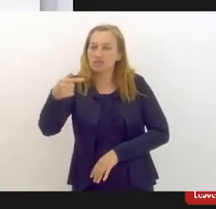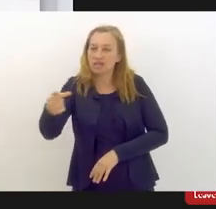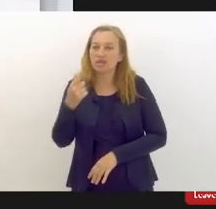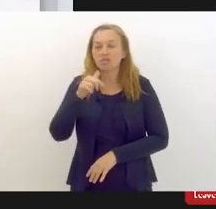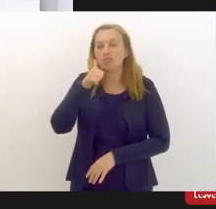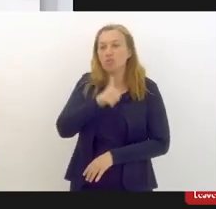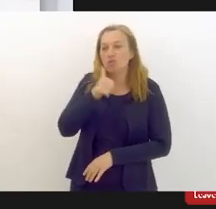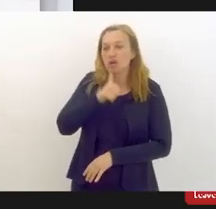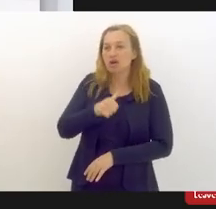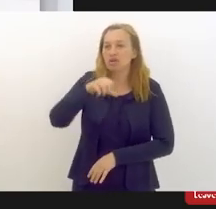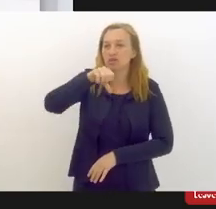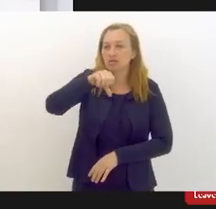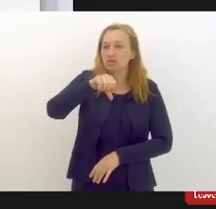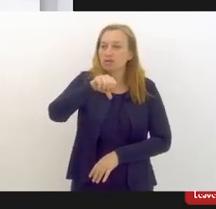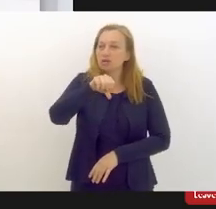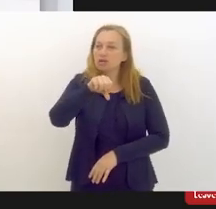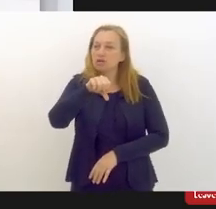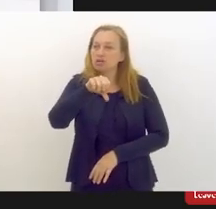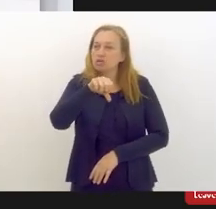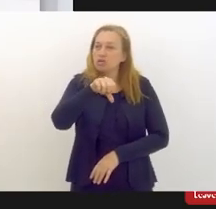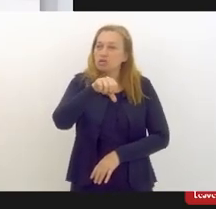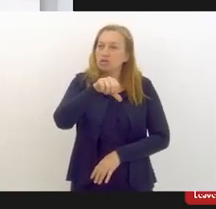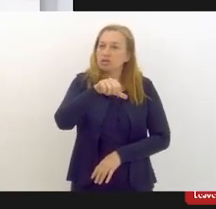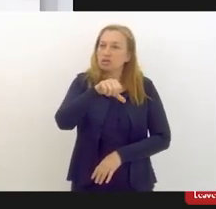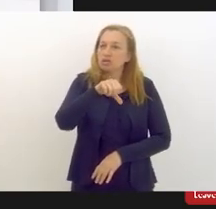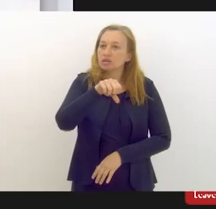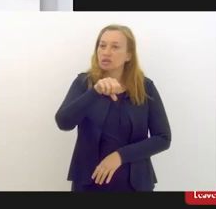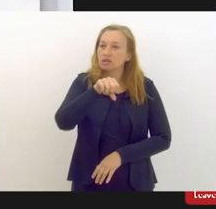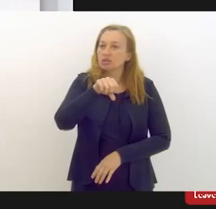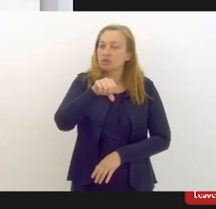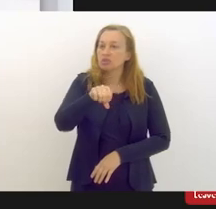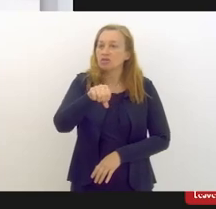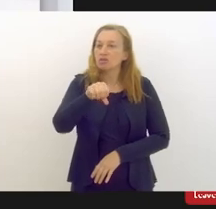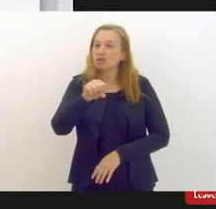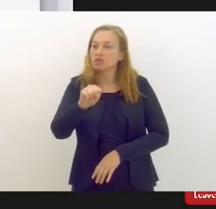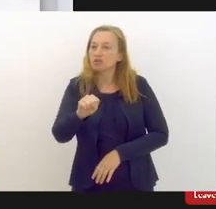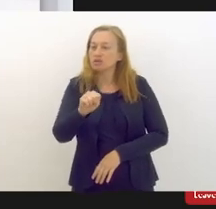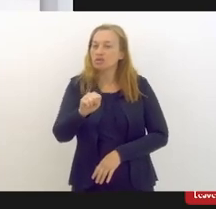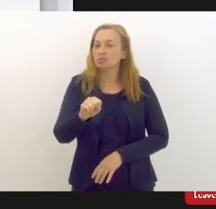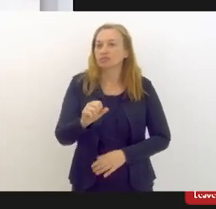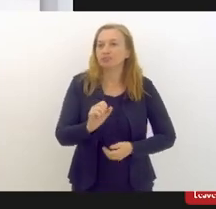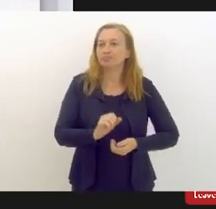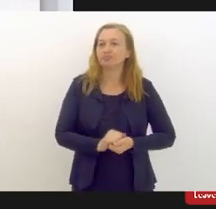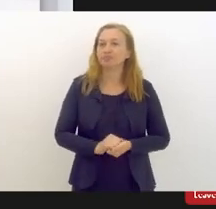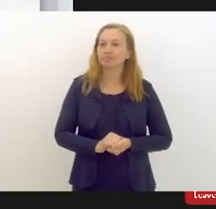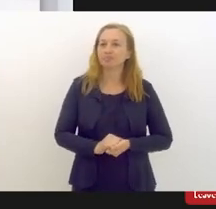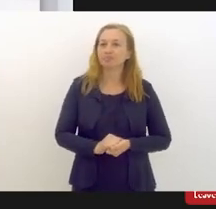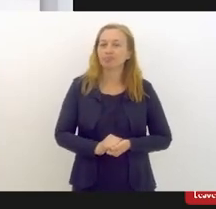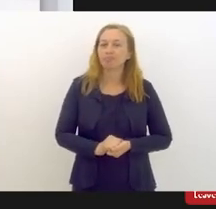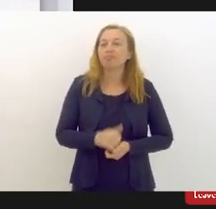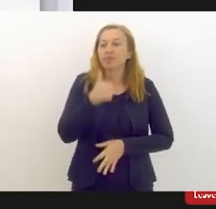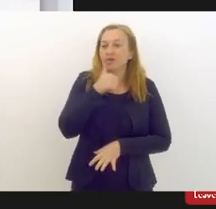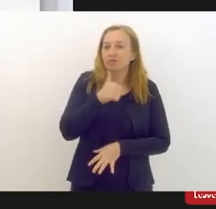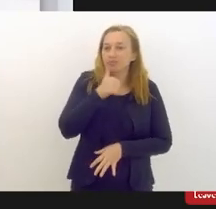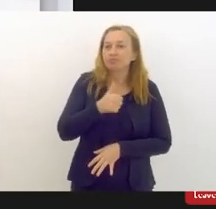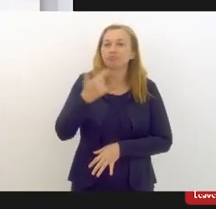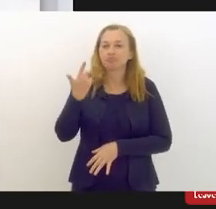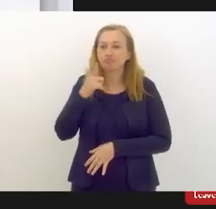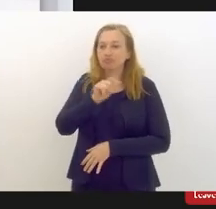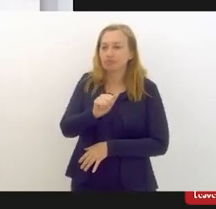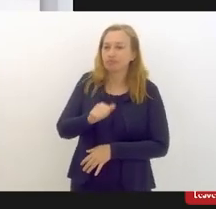mulheres e 1.098 assistentes. As mulheres conseguem alcançar